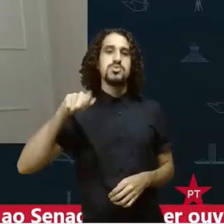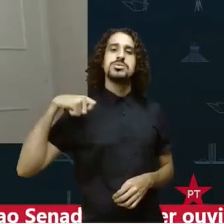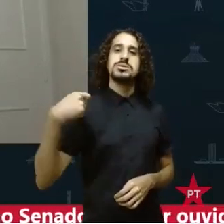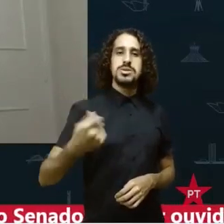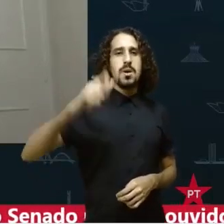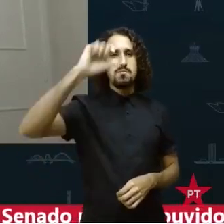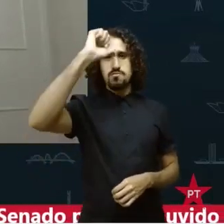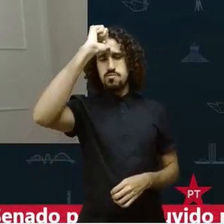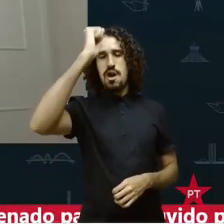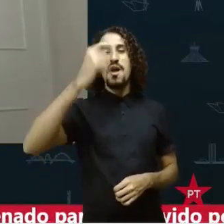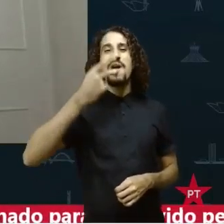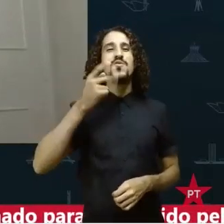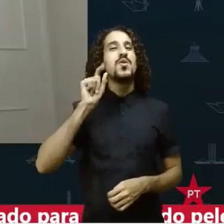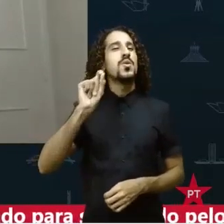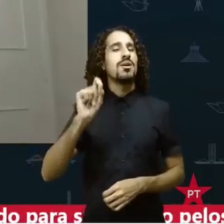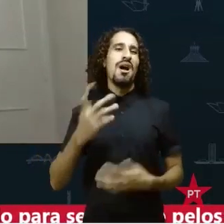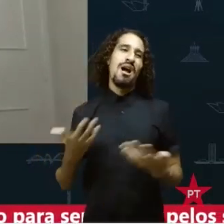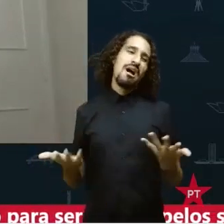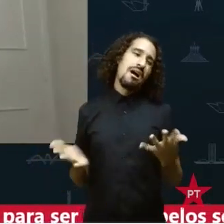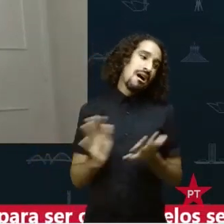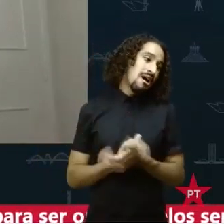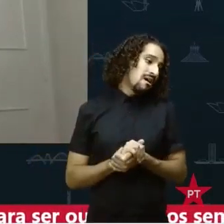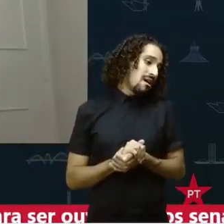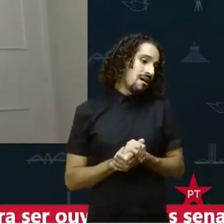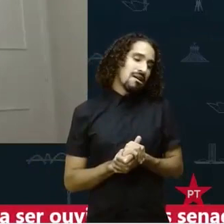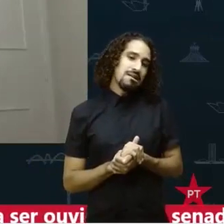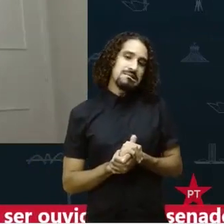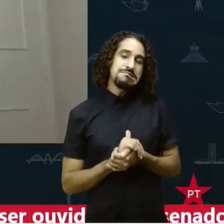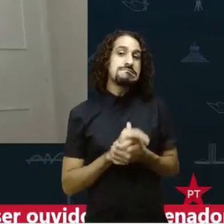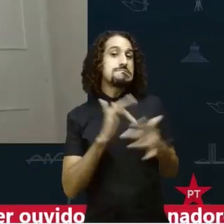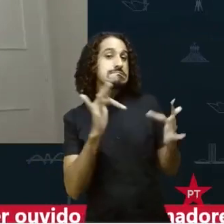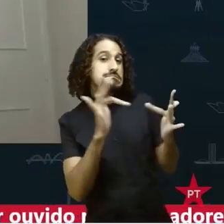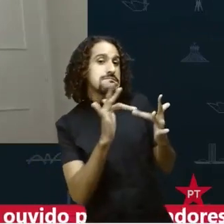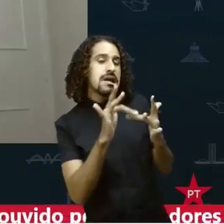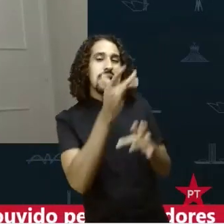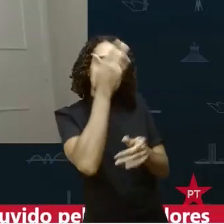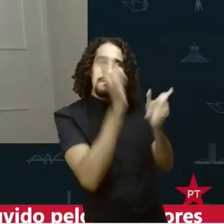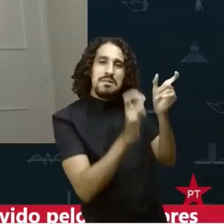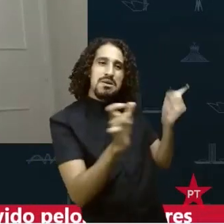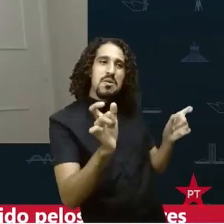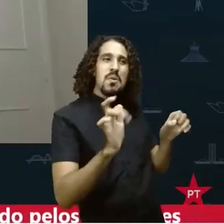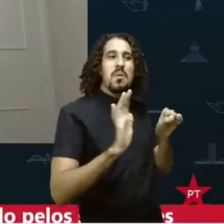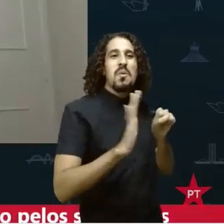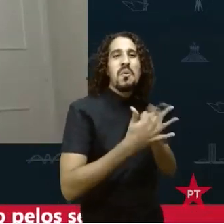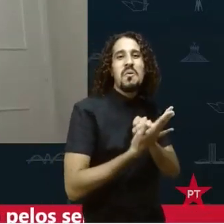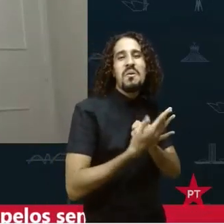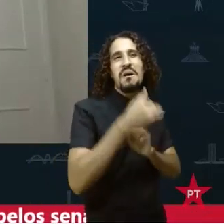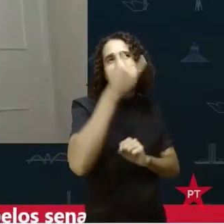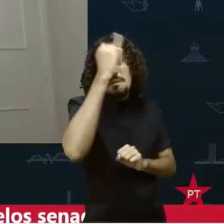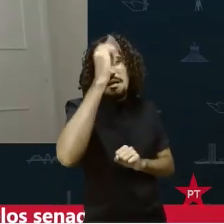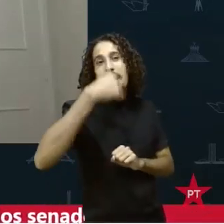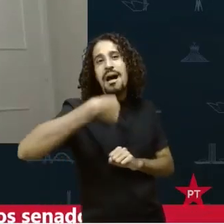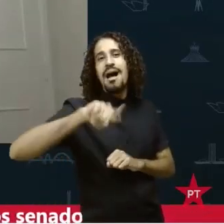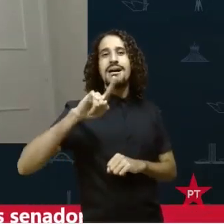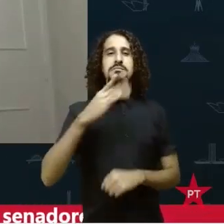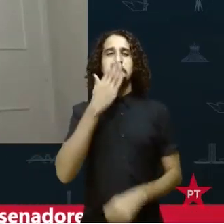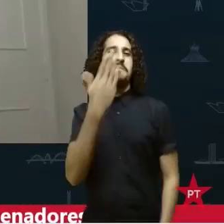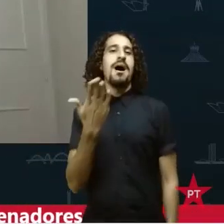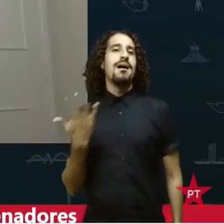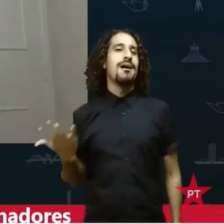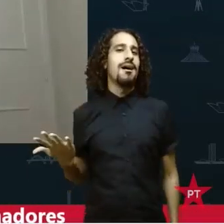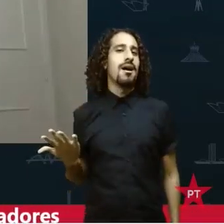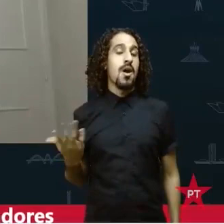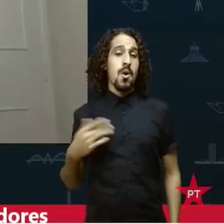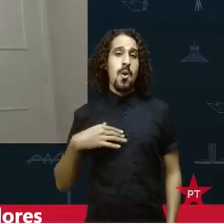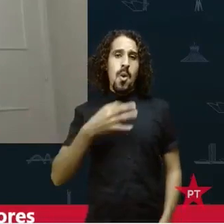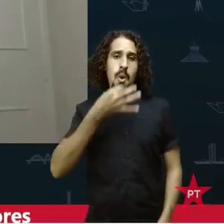ter alegado que teve contato com pessoas com Covid para não comparecer, a posição boa que foi